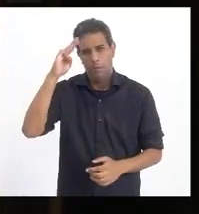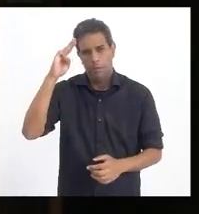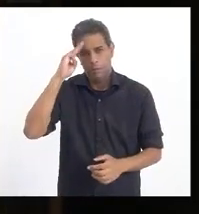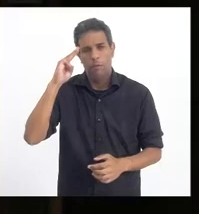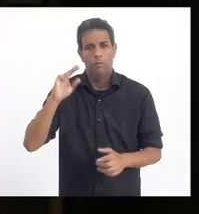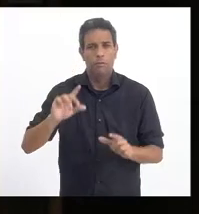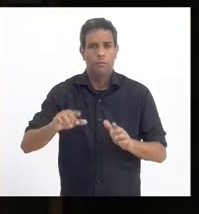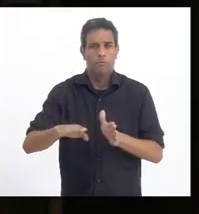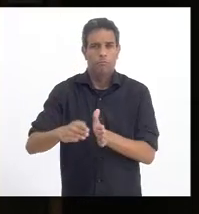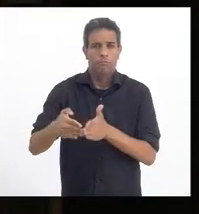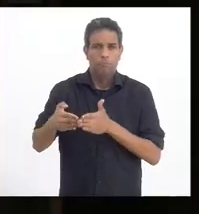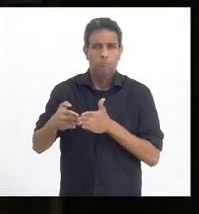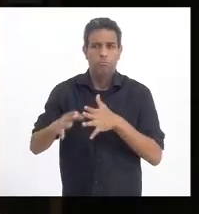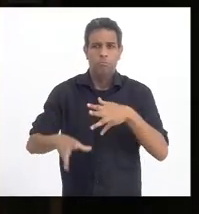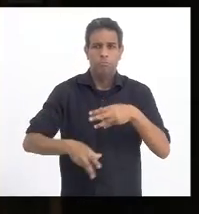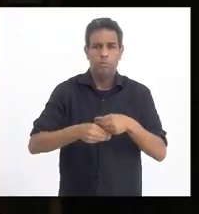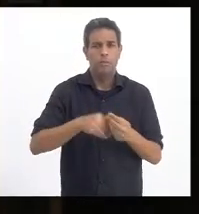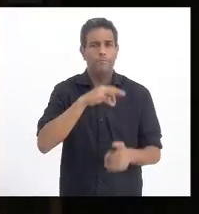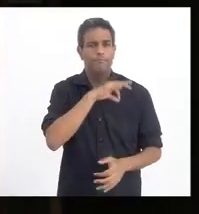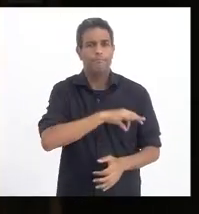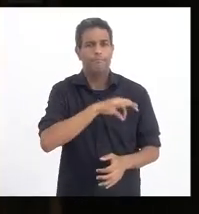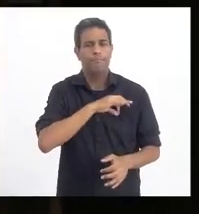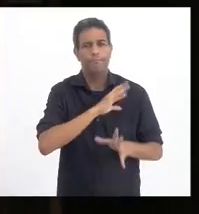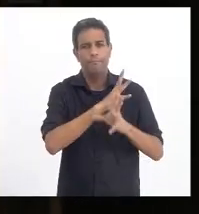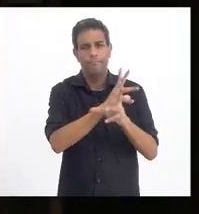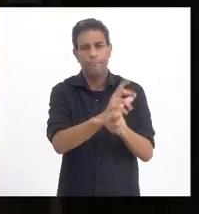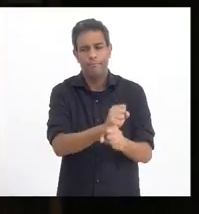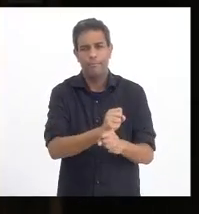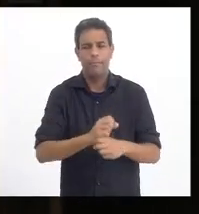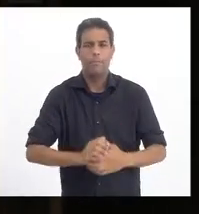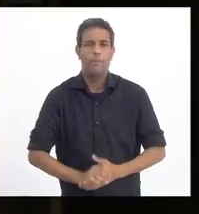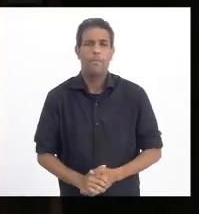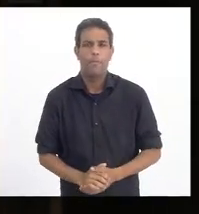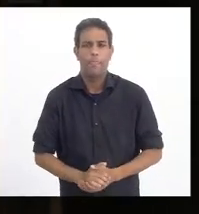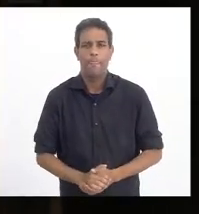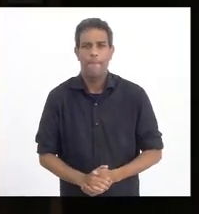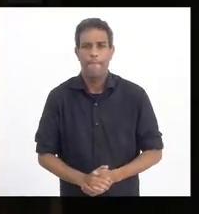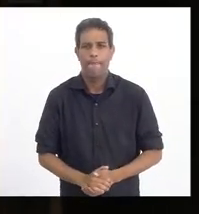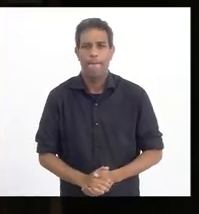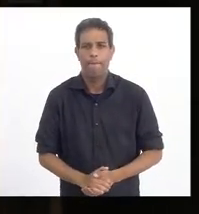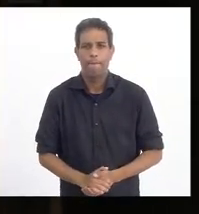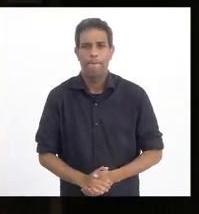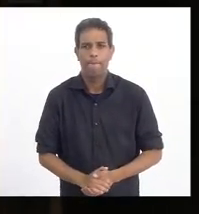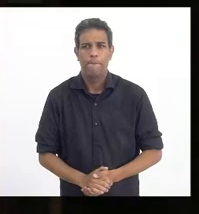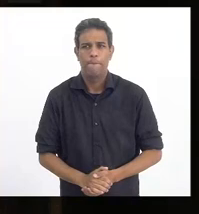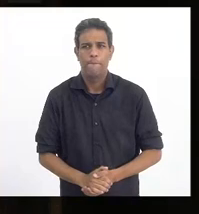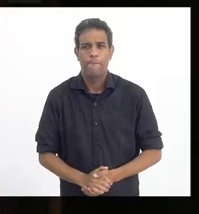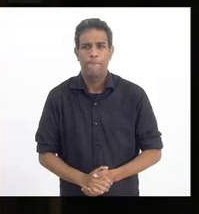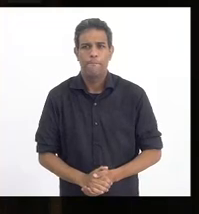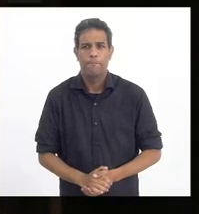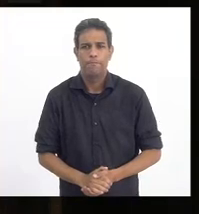fosse calculado sobre a remuneração integral o e